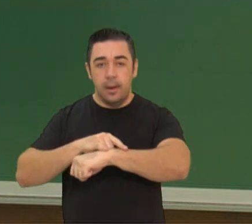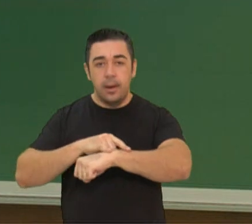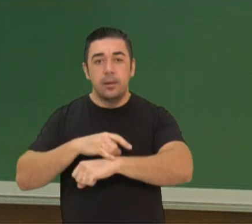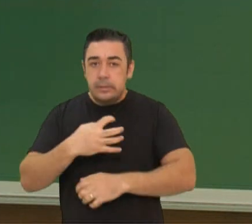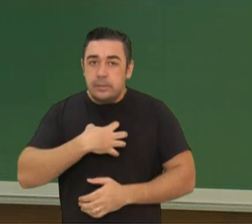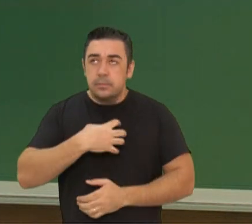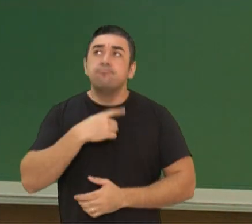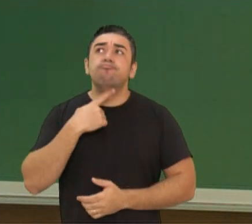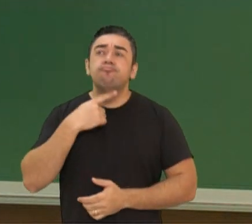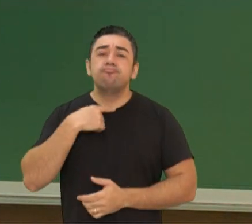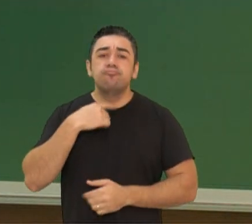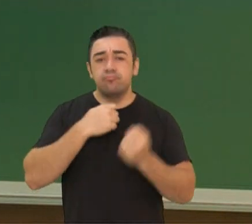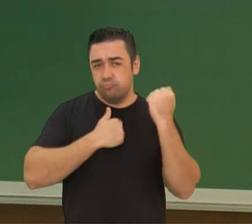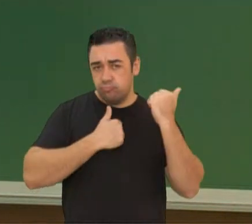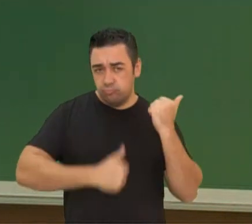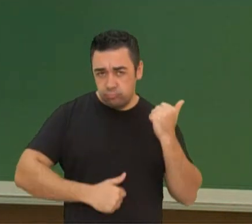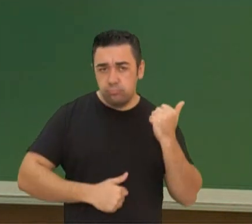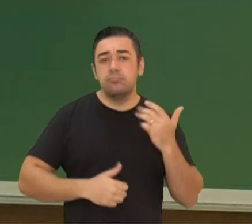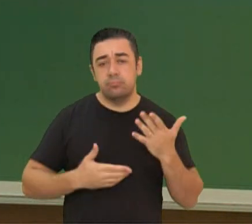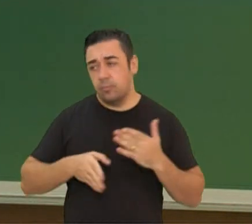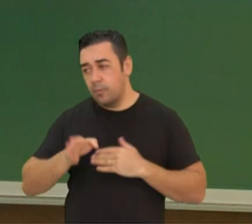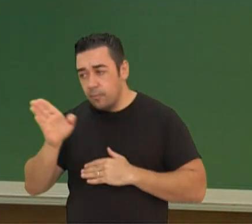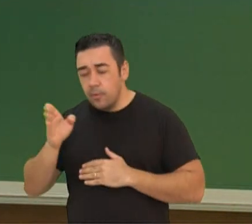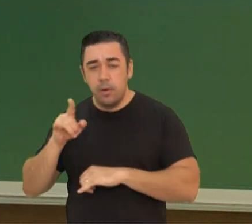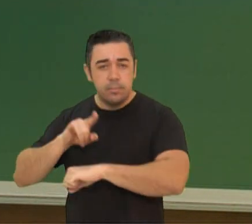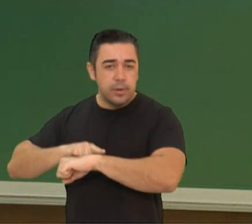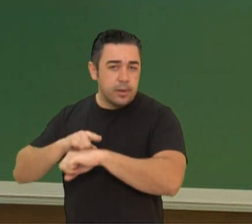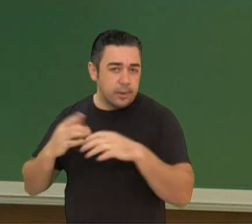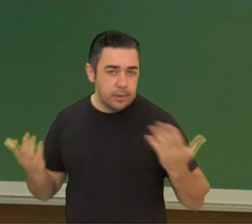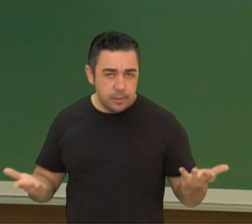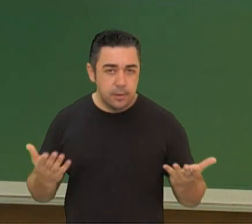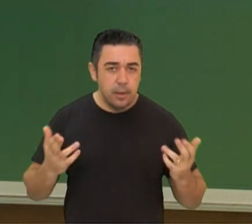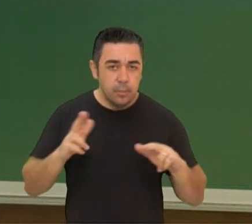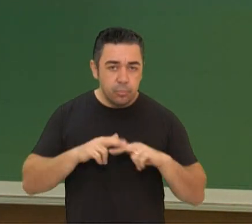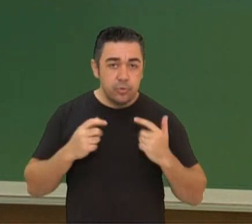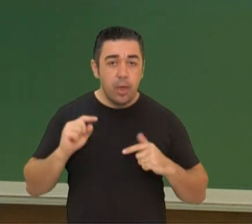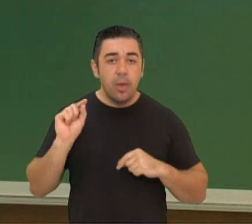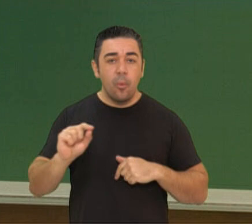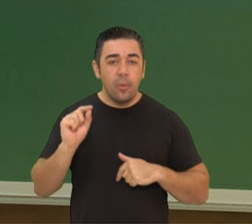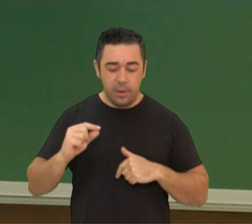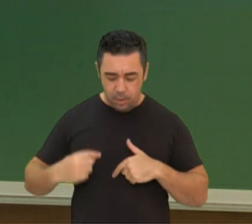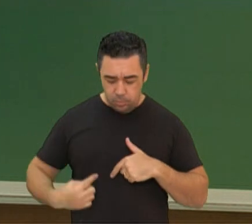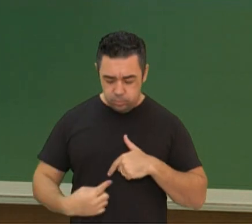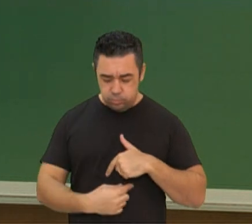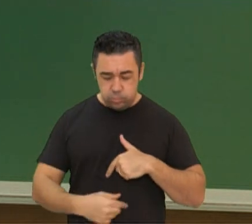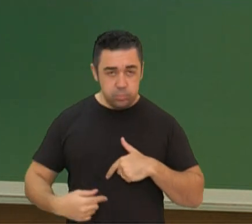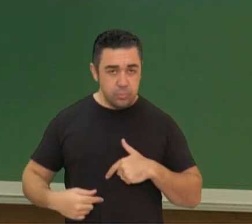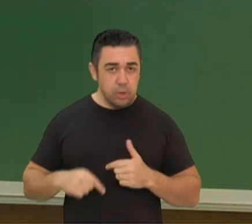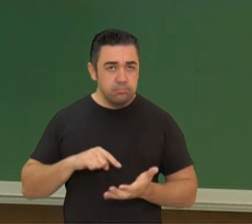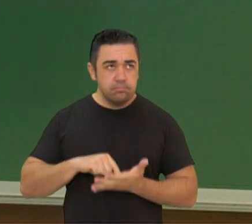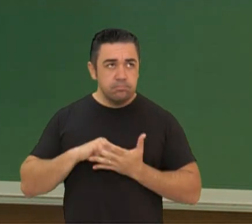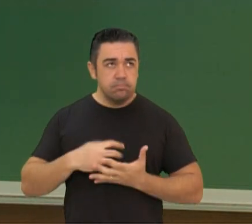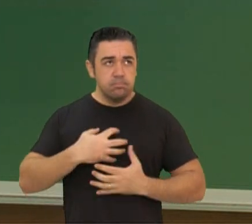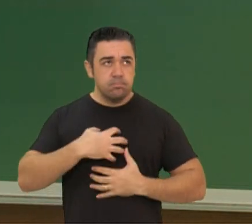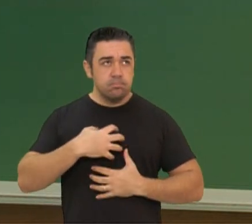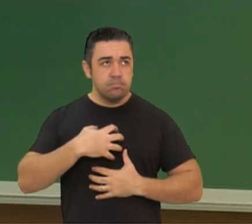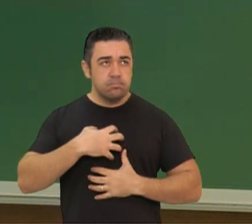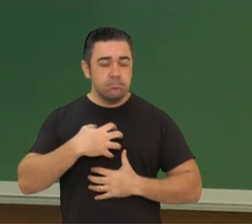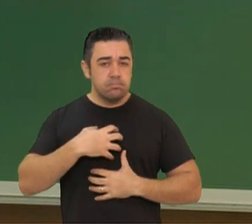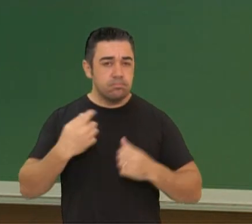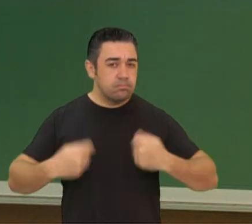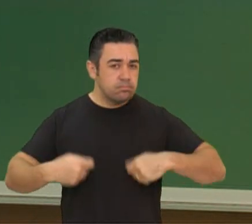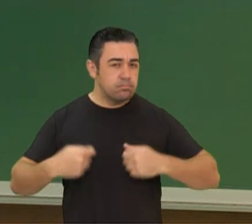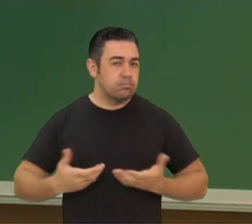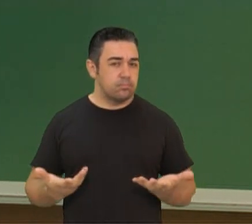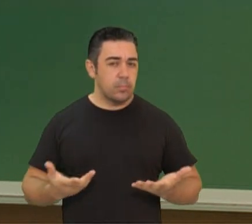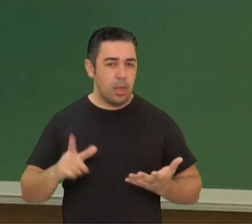a necessidade de evacuar, né? E o nosso intestino, ele vai então sinalizar essa necessidade, tá?